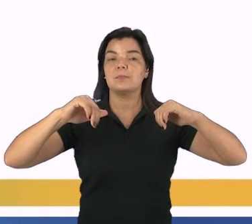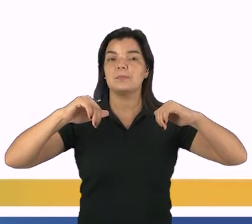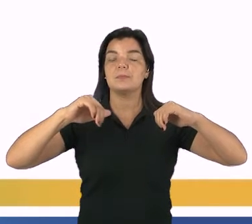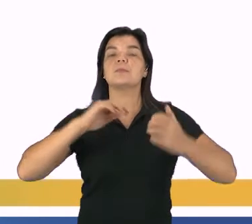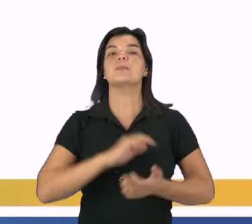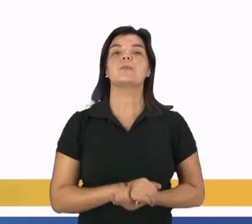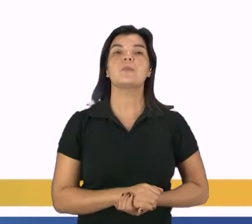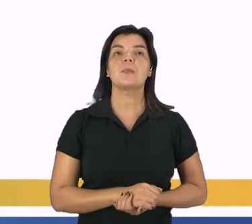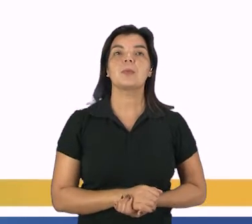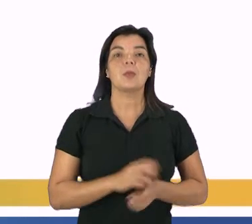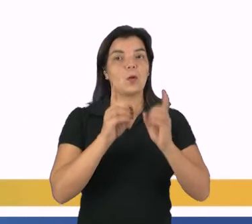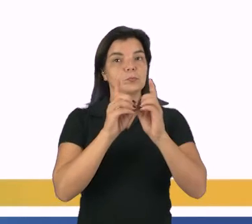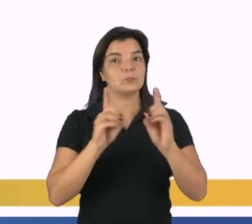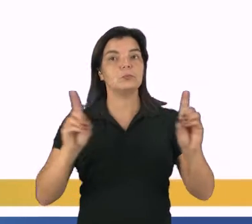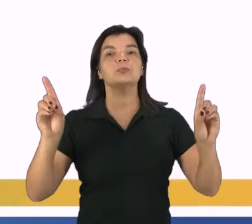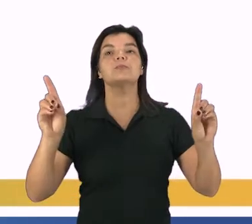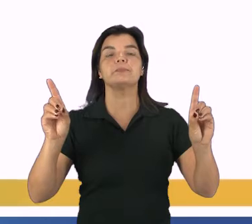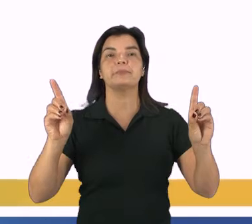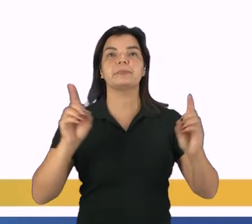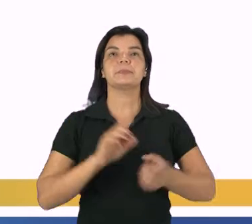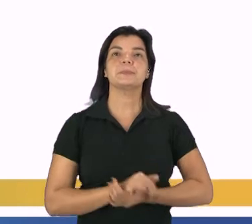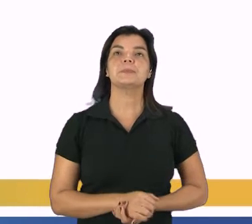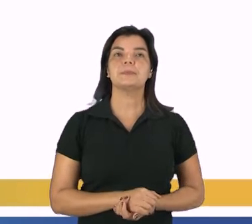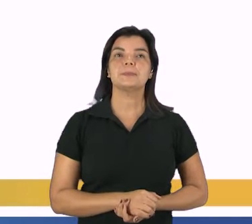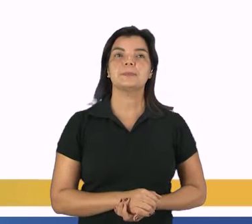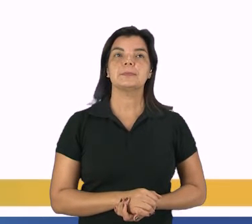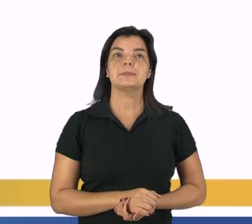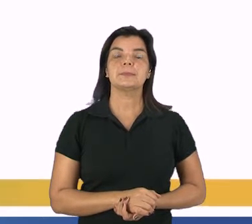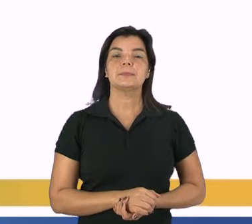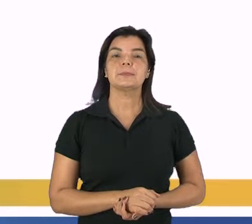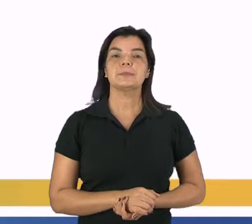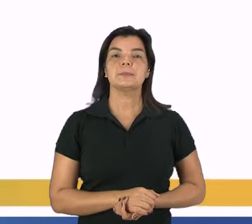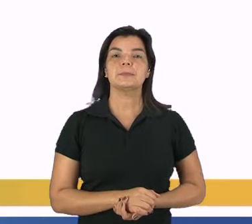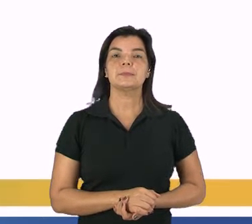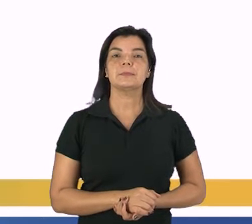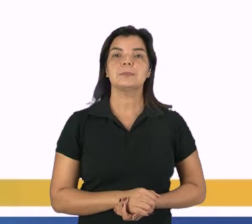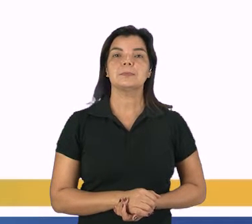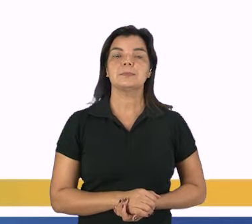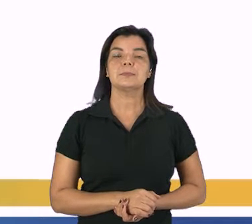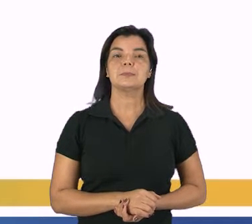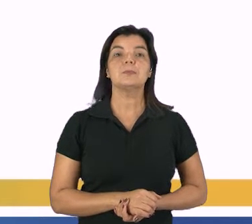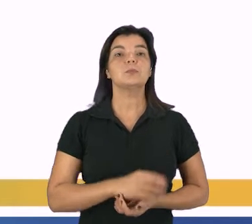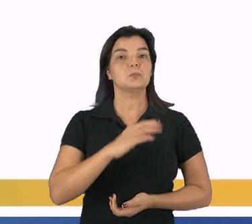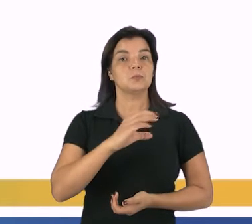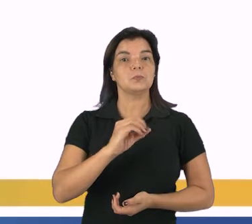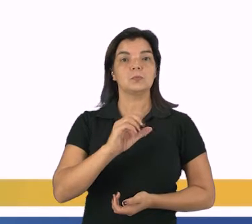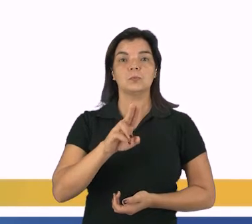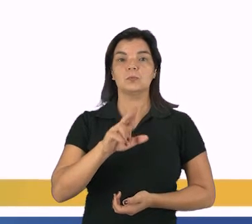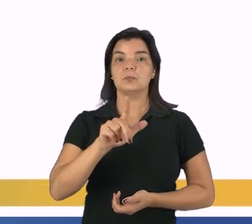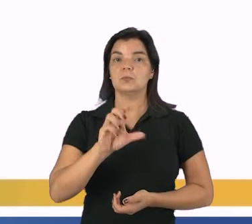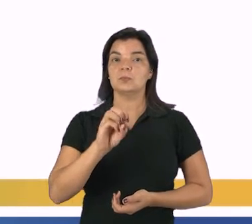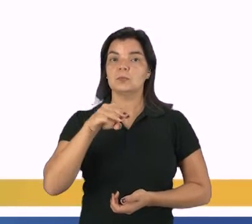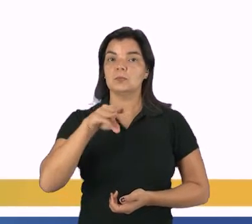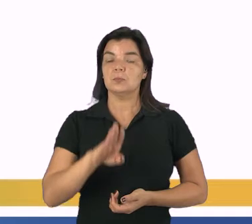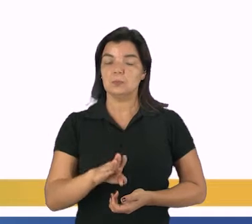Olá, eu sou o professor Giovanni Lima. Nessa aula vamos falar sobre lei de Coulomb. Vamos lá.